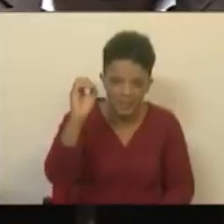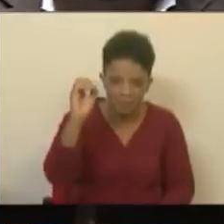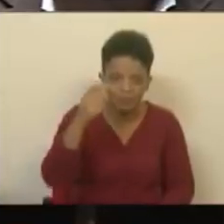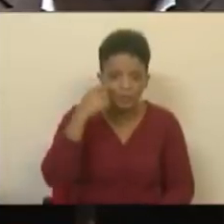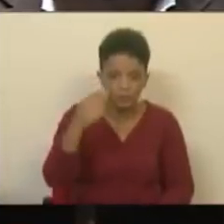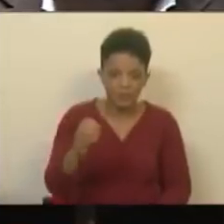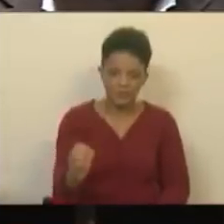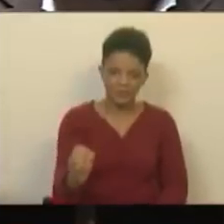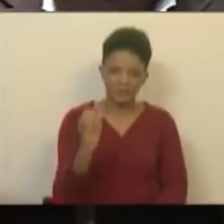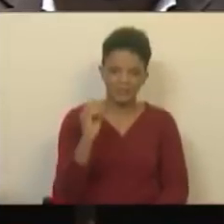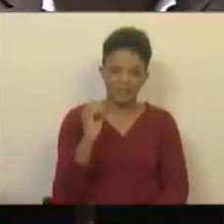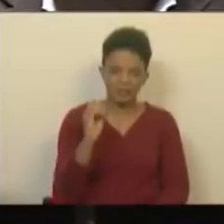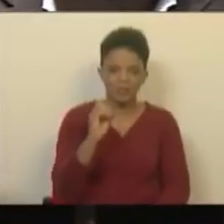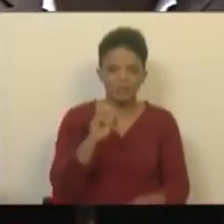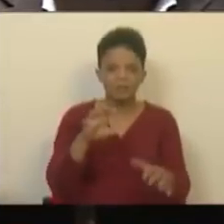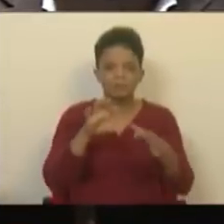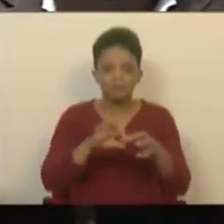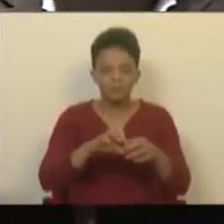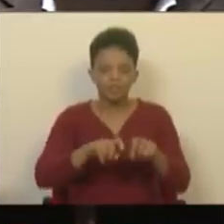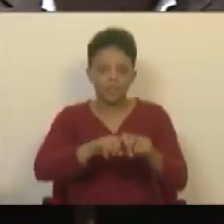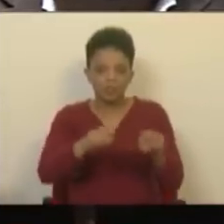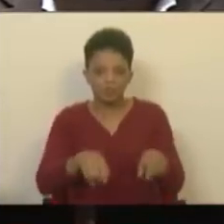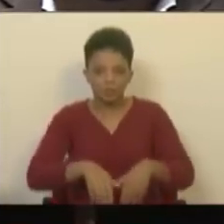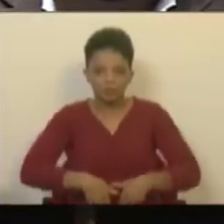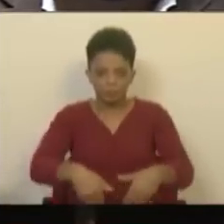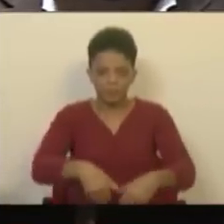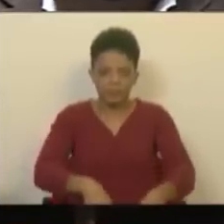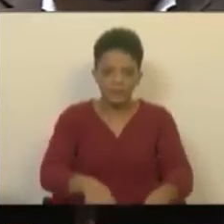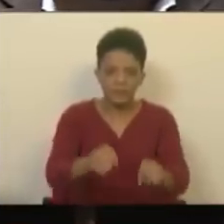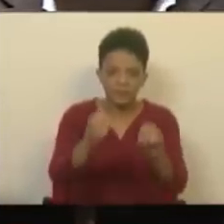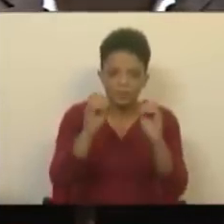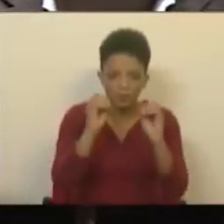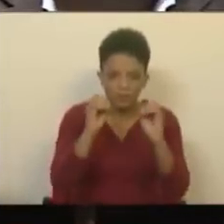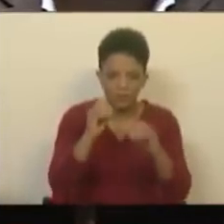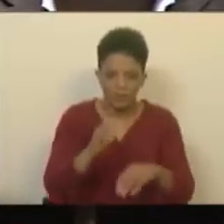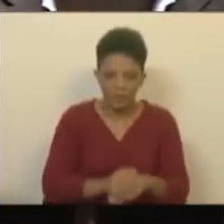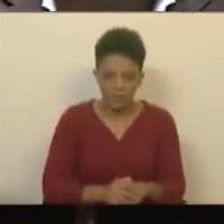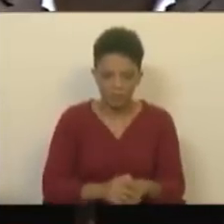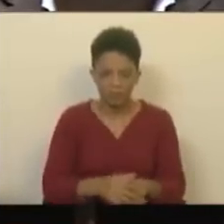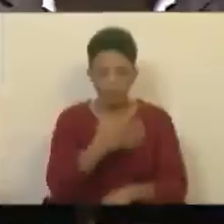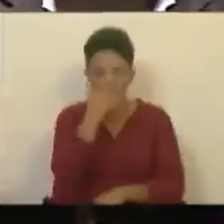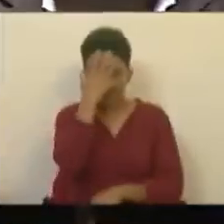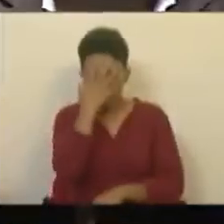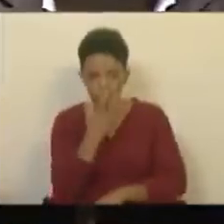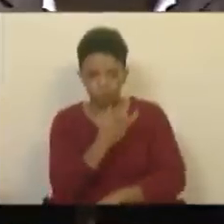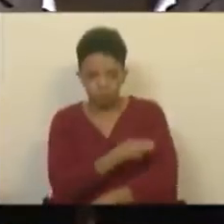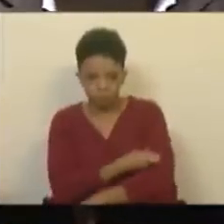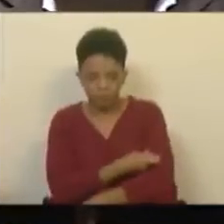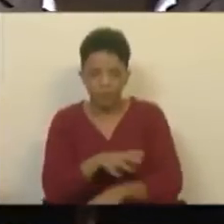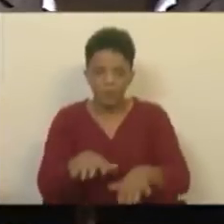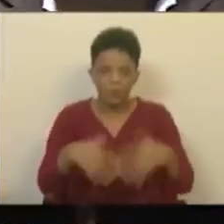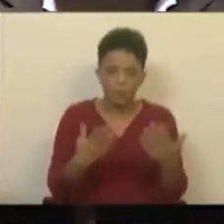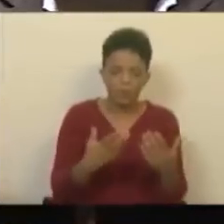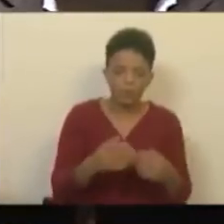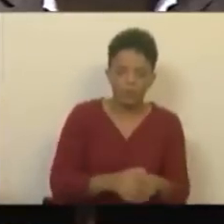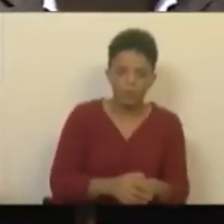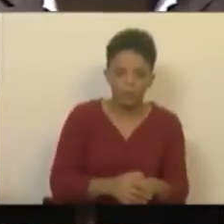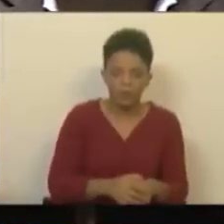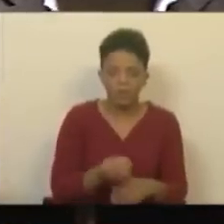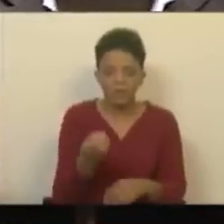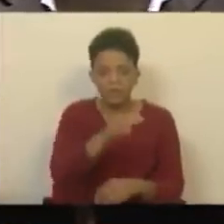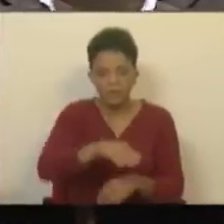especialistas para ginecologia Obstetrícia zero especialistas para antes do dia ou 0 especialistas para